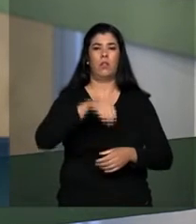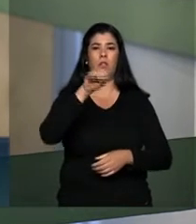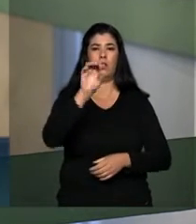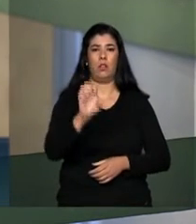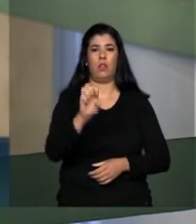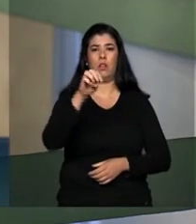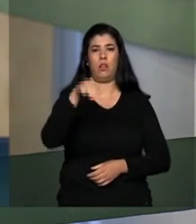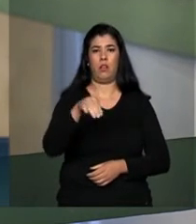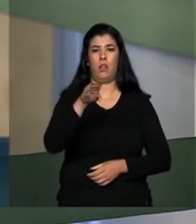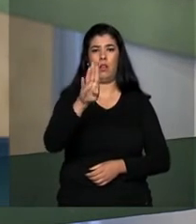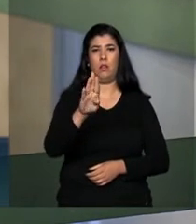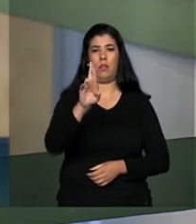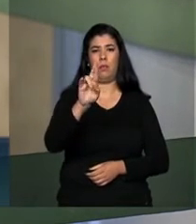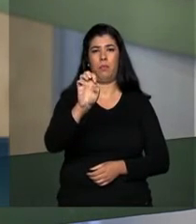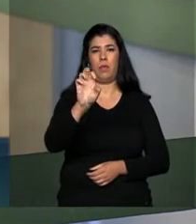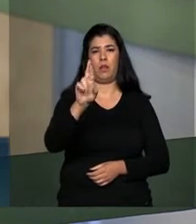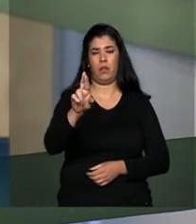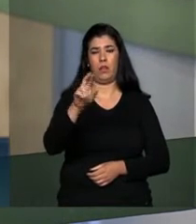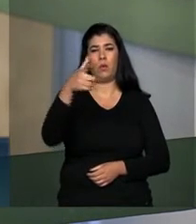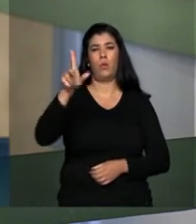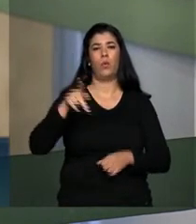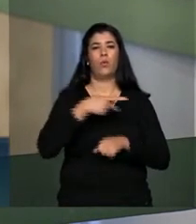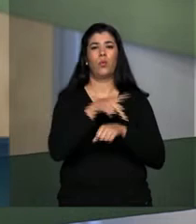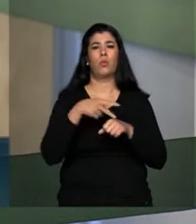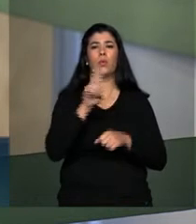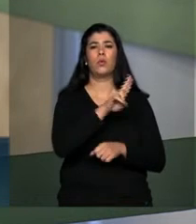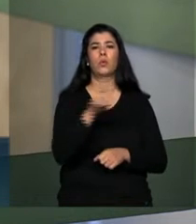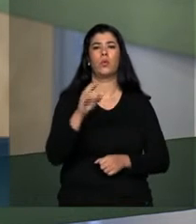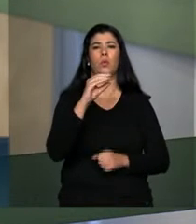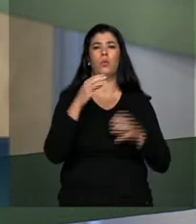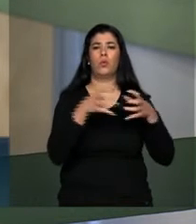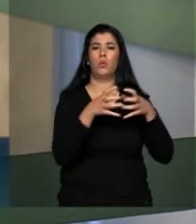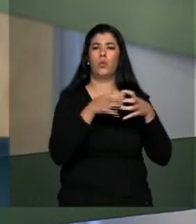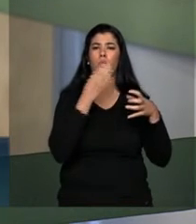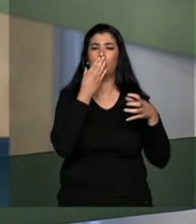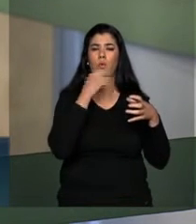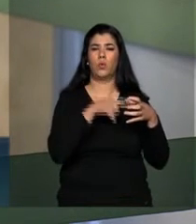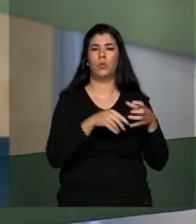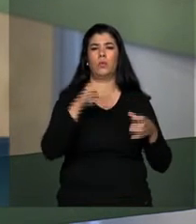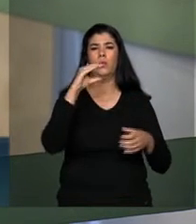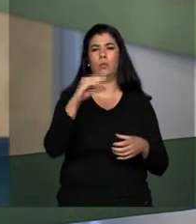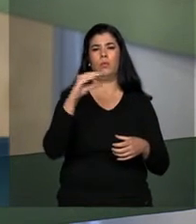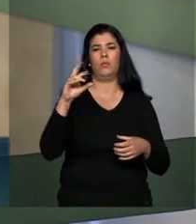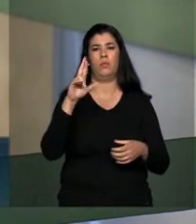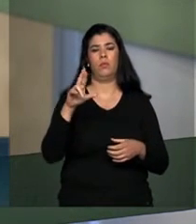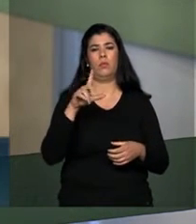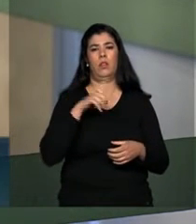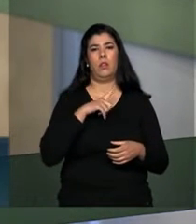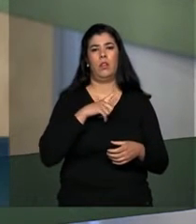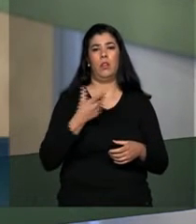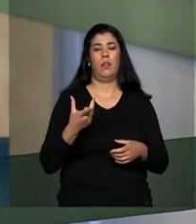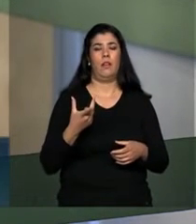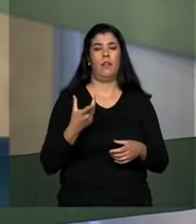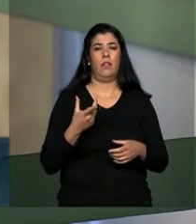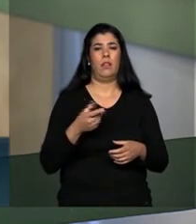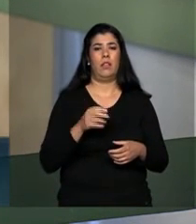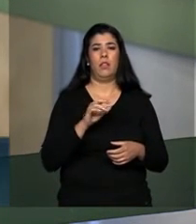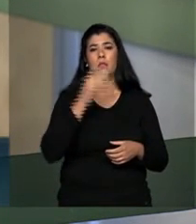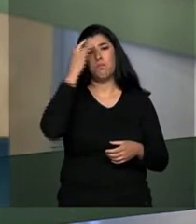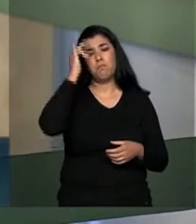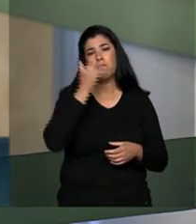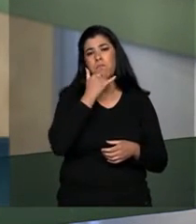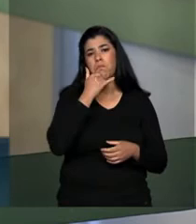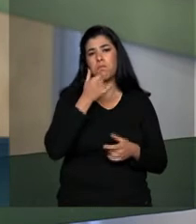caso de países que fazem parte do CCR. A reclassificação que é pretendida pela Fazenda, se eu não estou